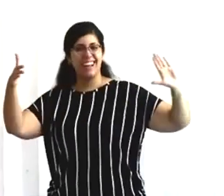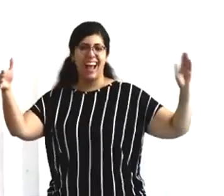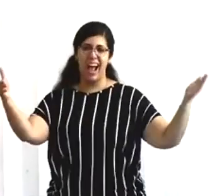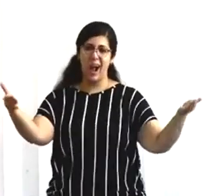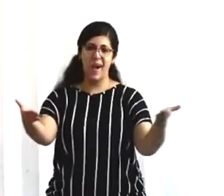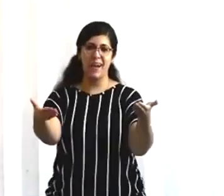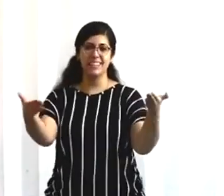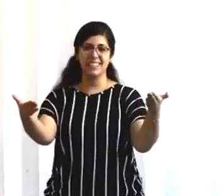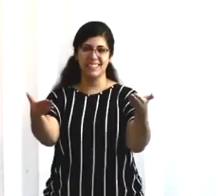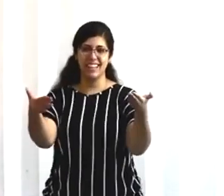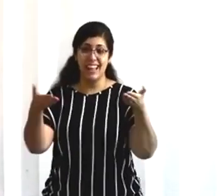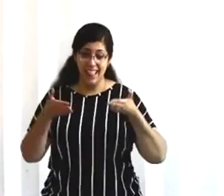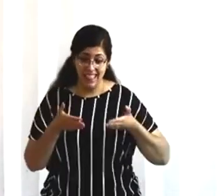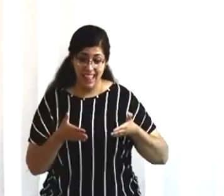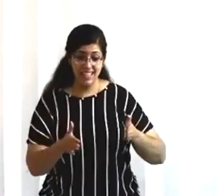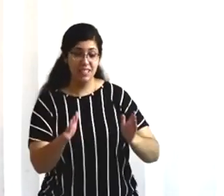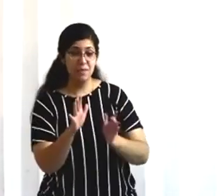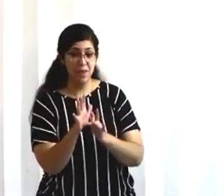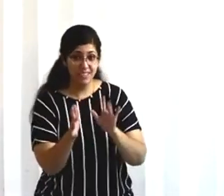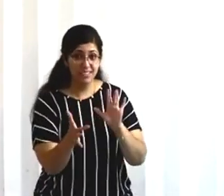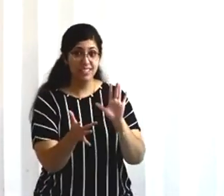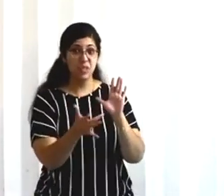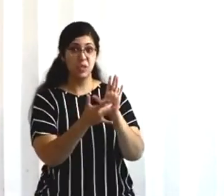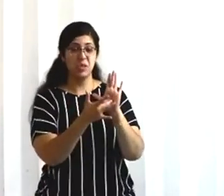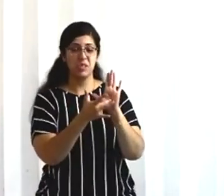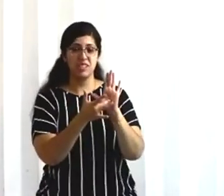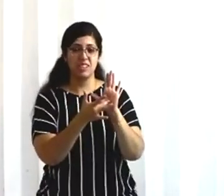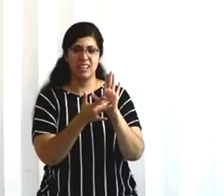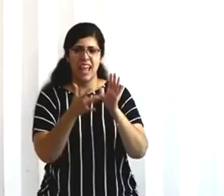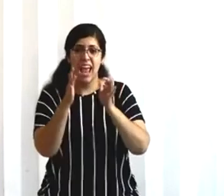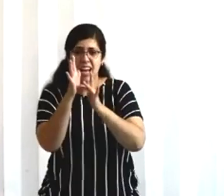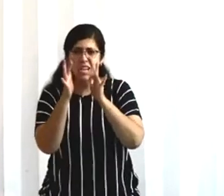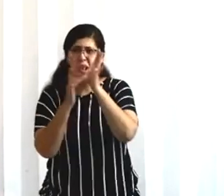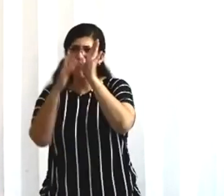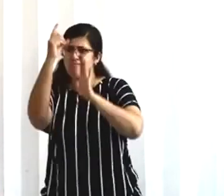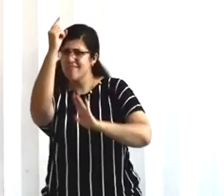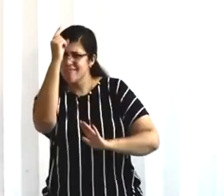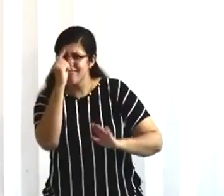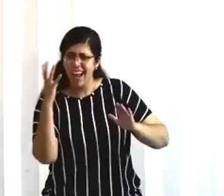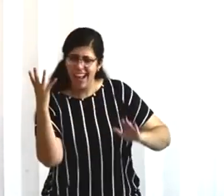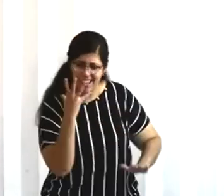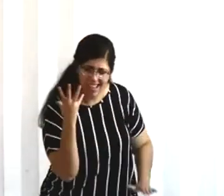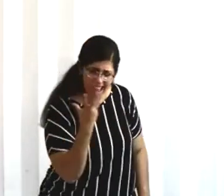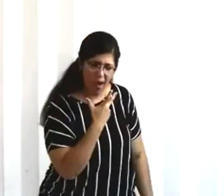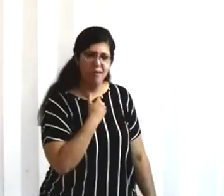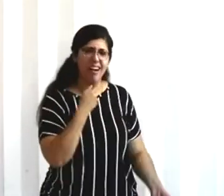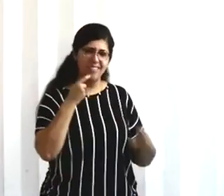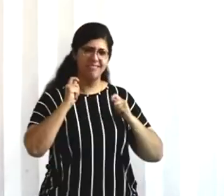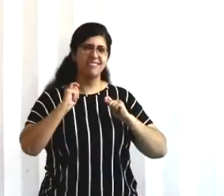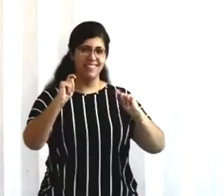Jesus é para que vocês entendam que Jesus veio para nos salvar de um mundo